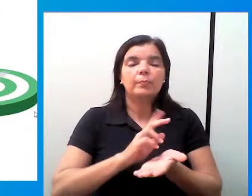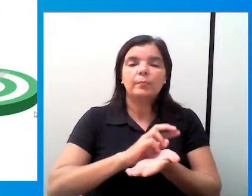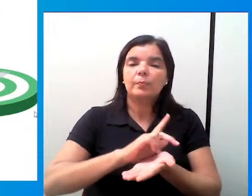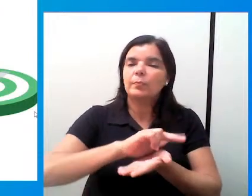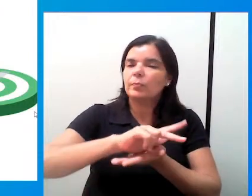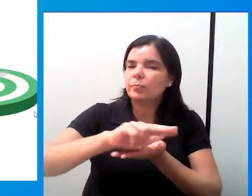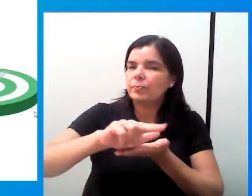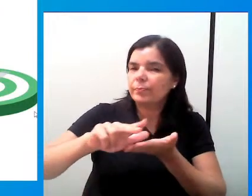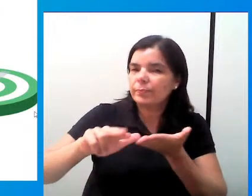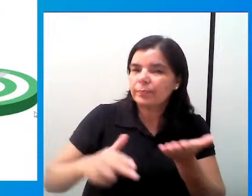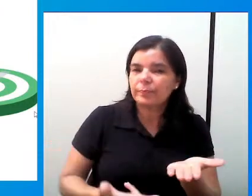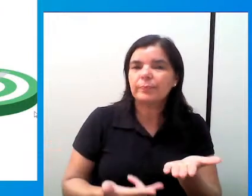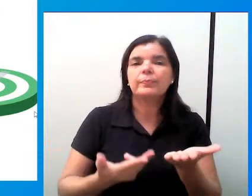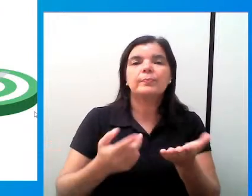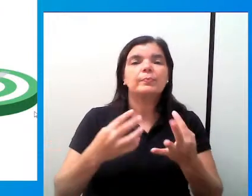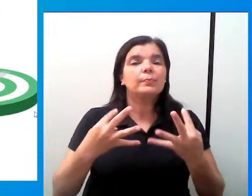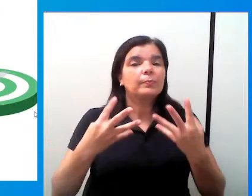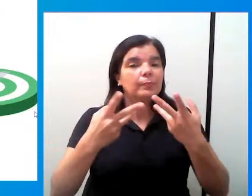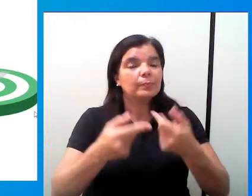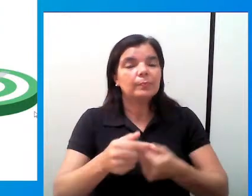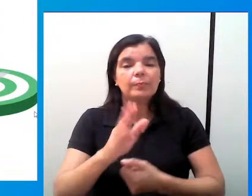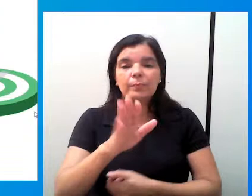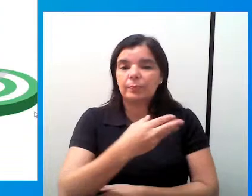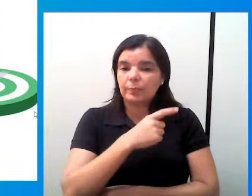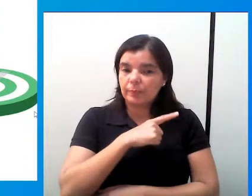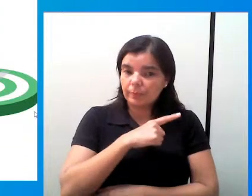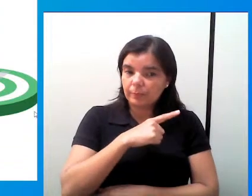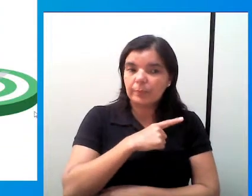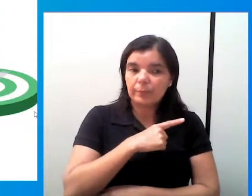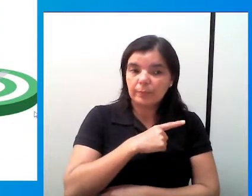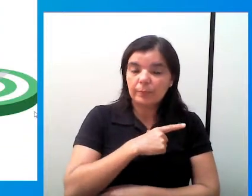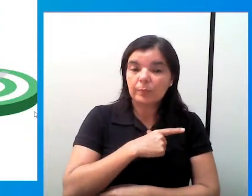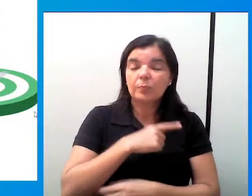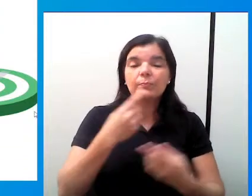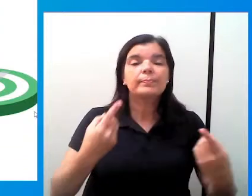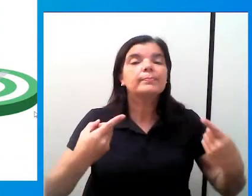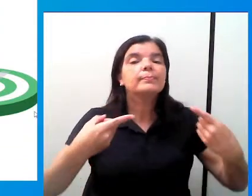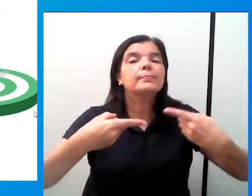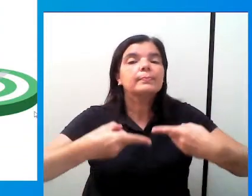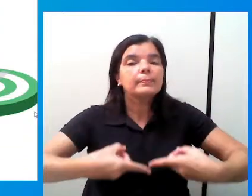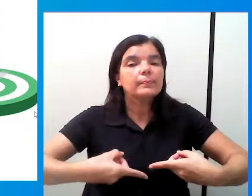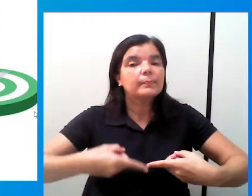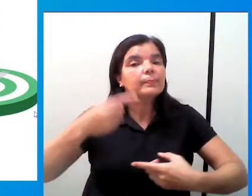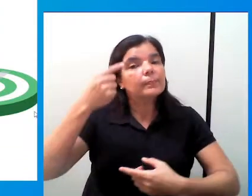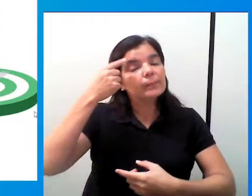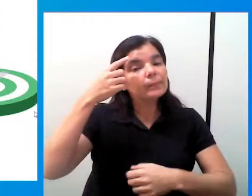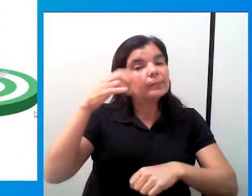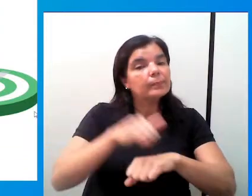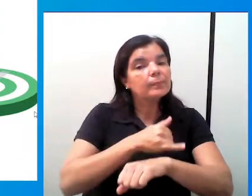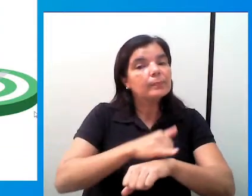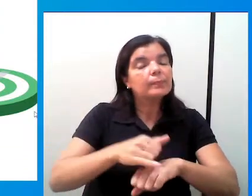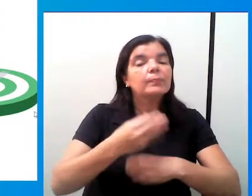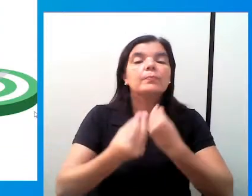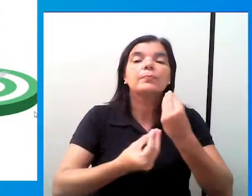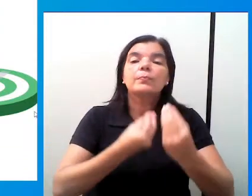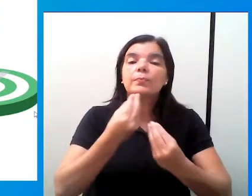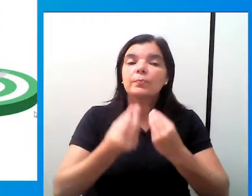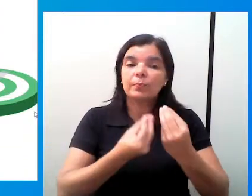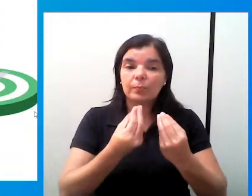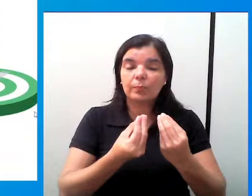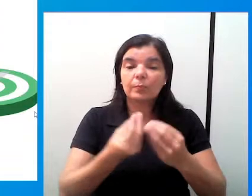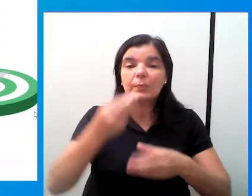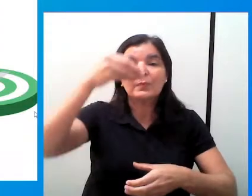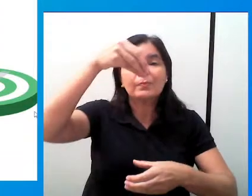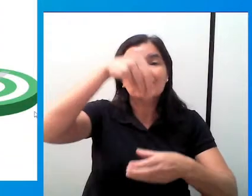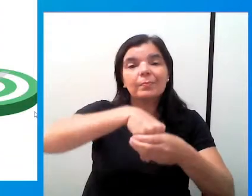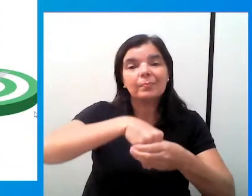diversidade. Então, isso tudo já existe. O grande desafio agora é pensar em estratégias de como colocar isso dentro do